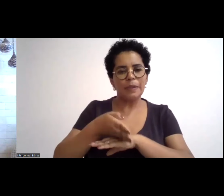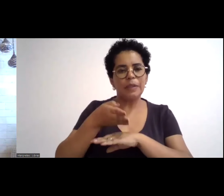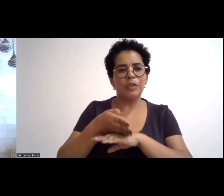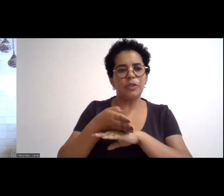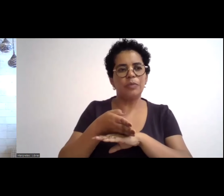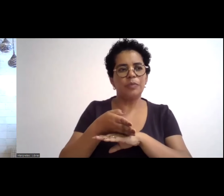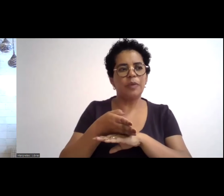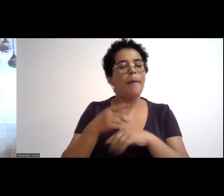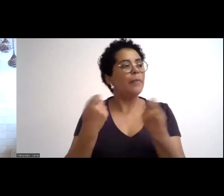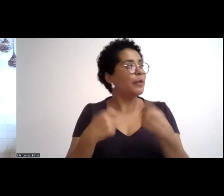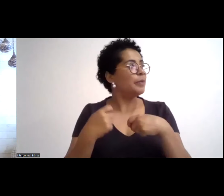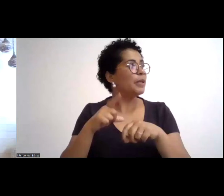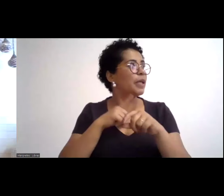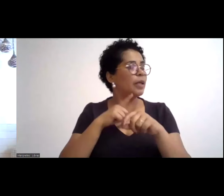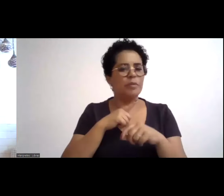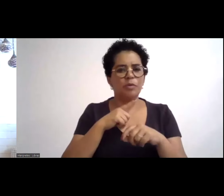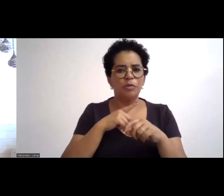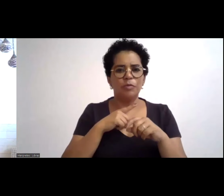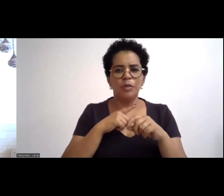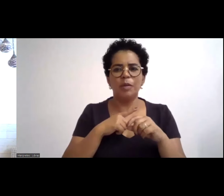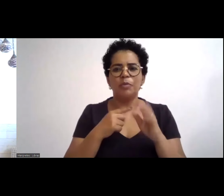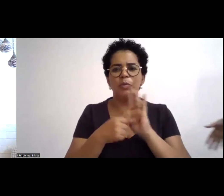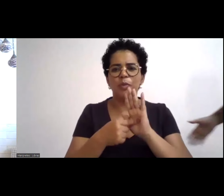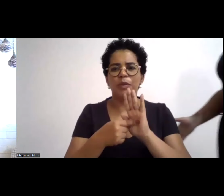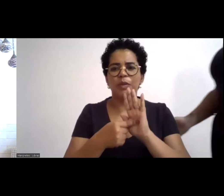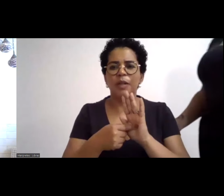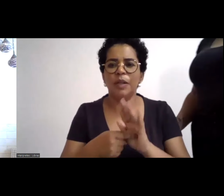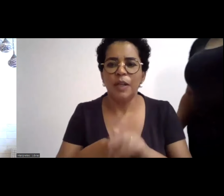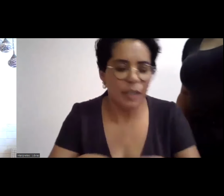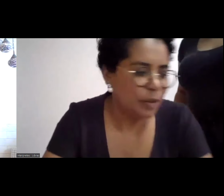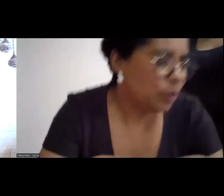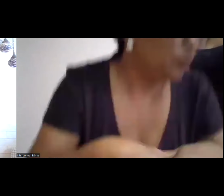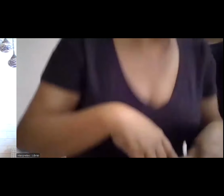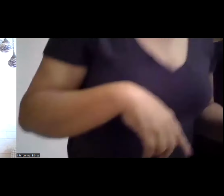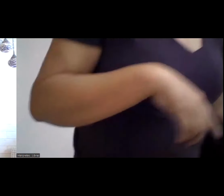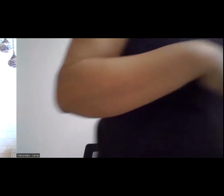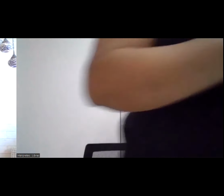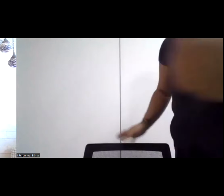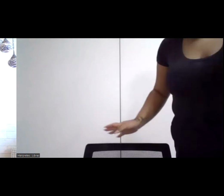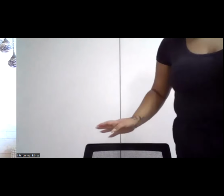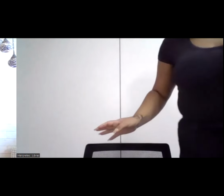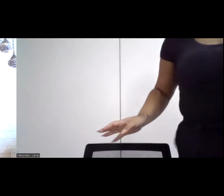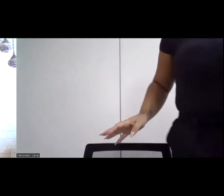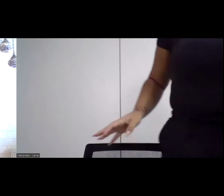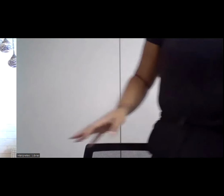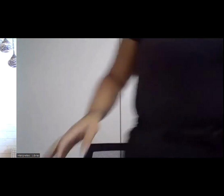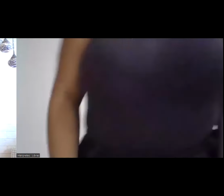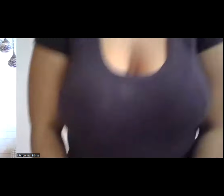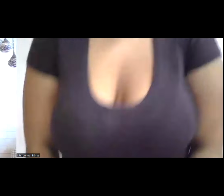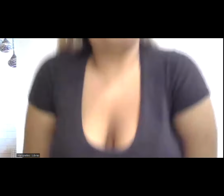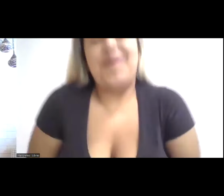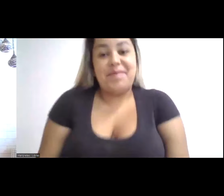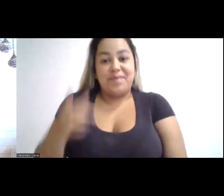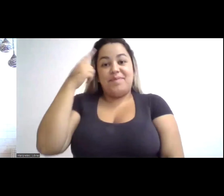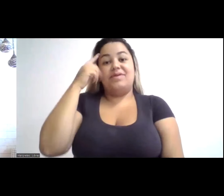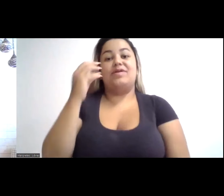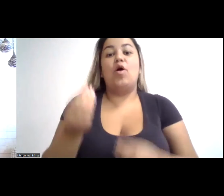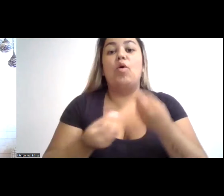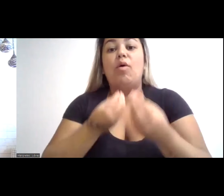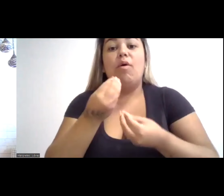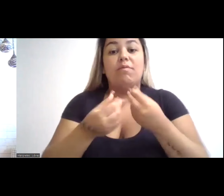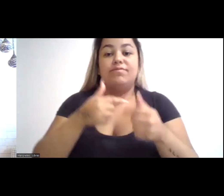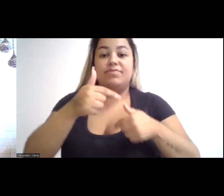que nós precisamos trazer, não é, esses novos conceitos para a gente pensar aí como é que a gente pode